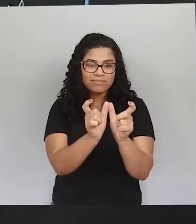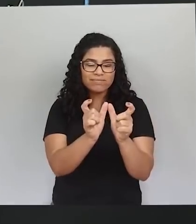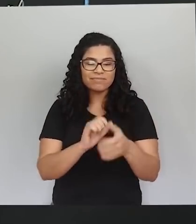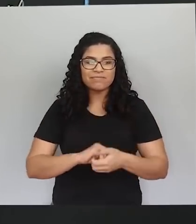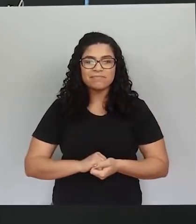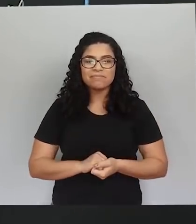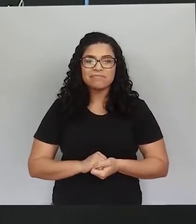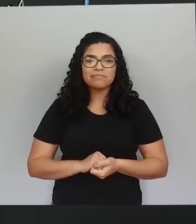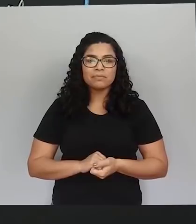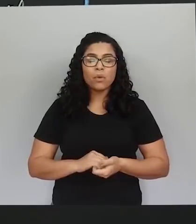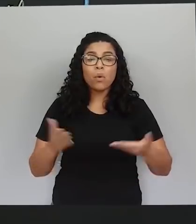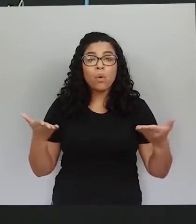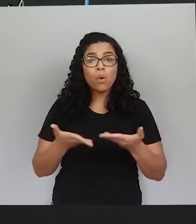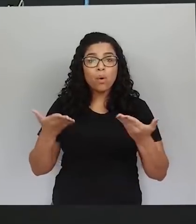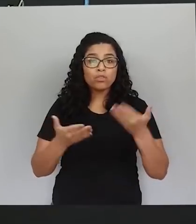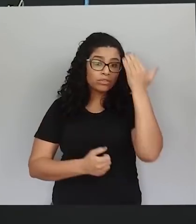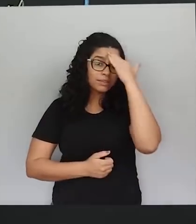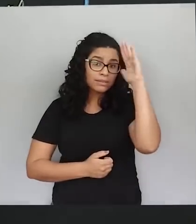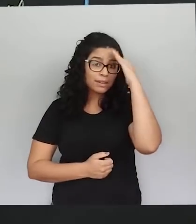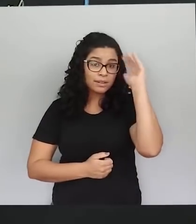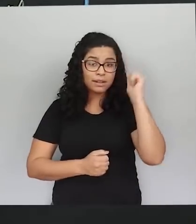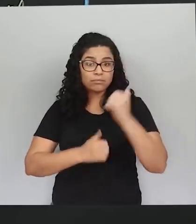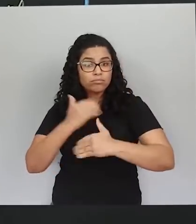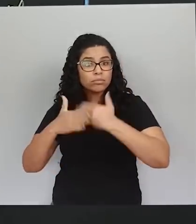E o que eu posso dizer?